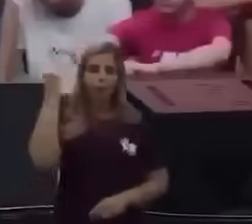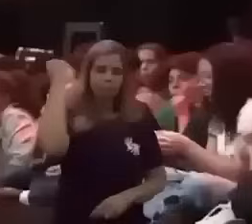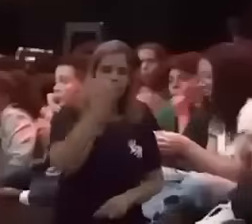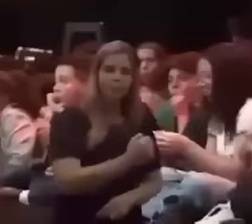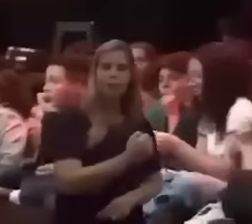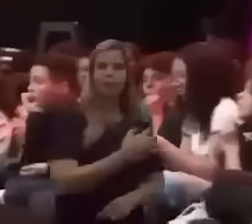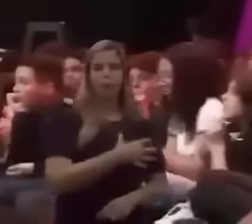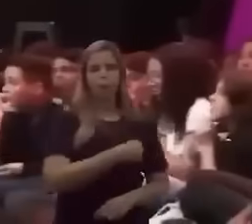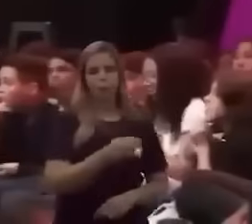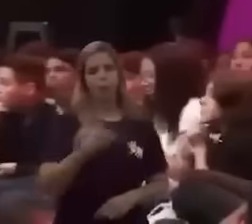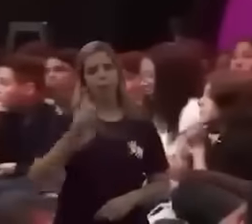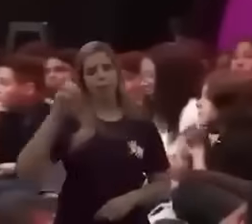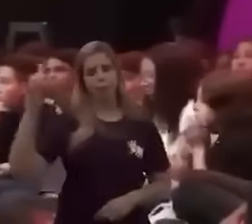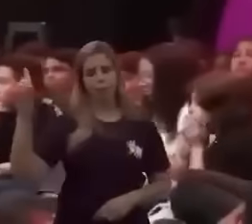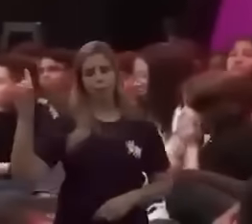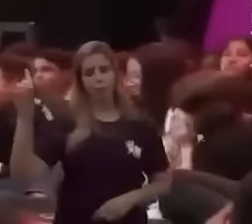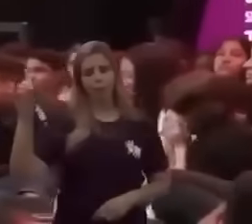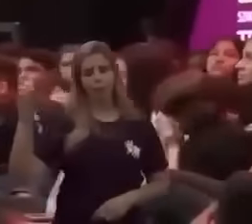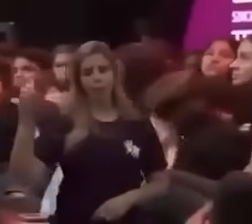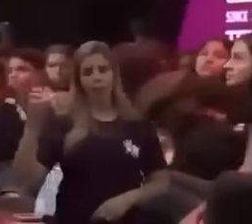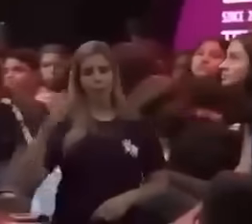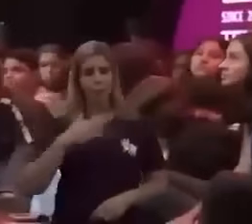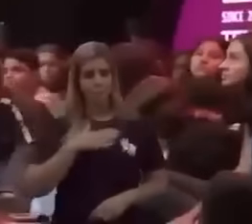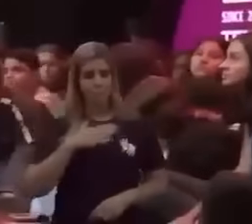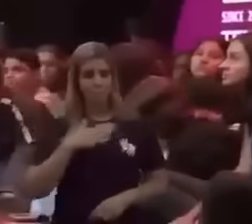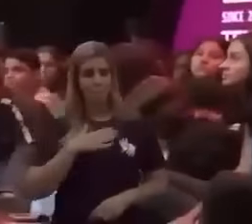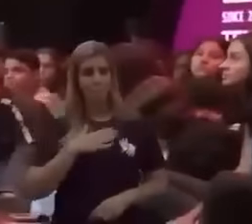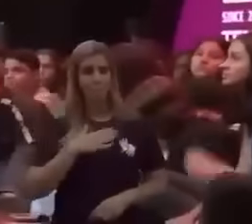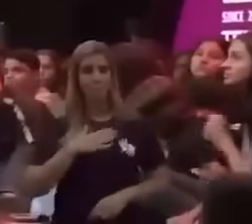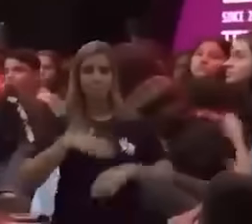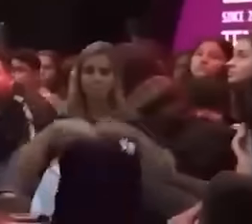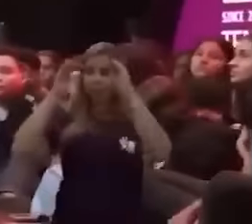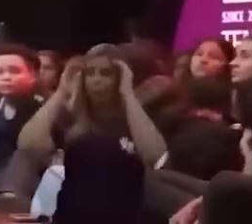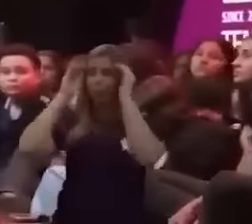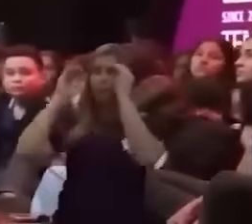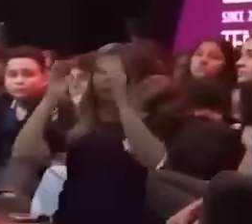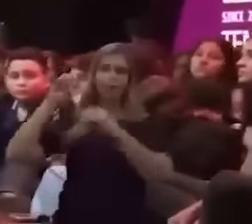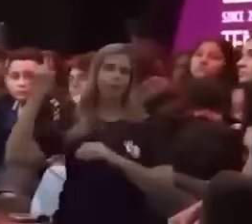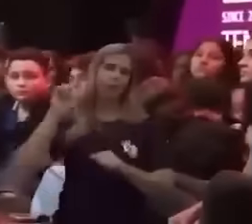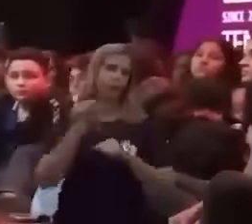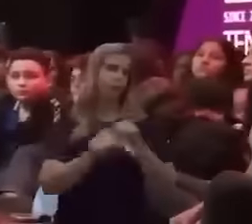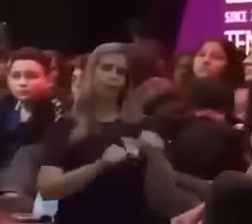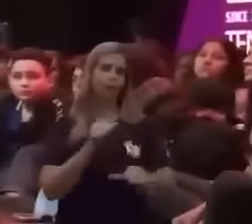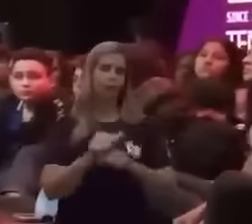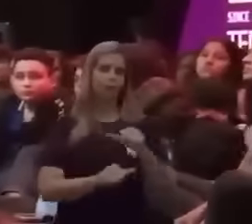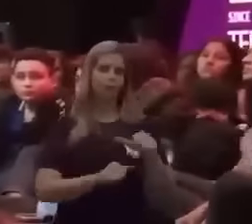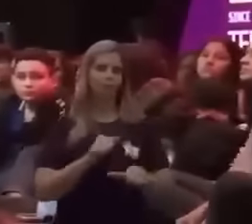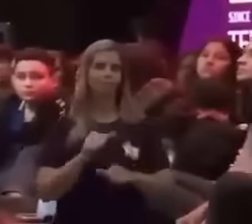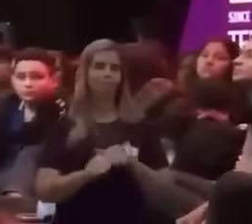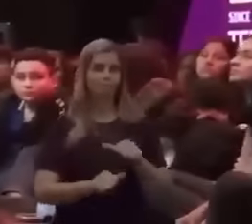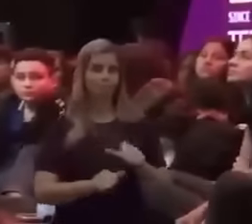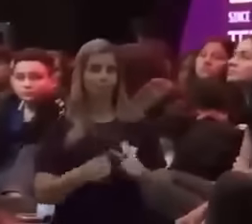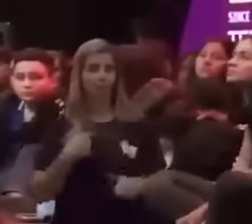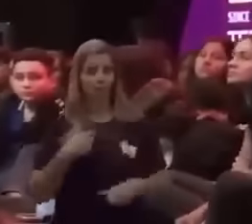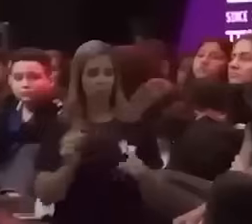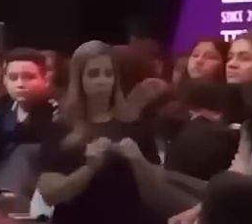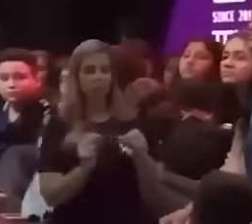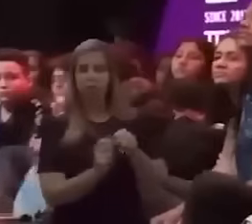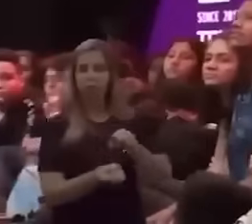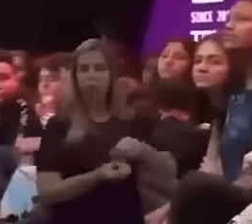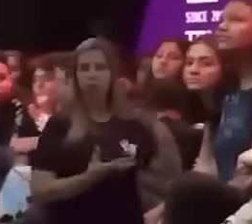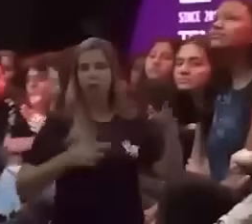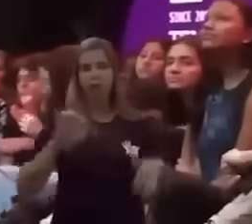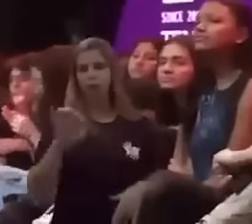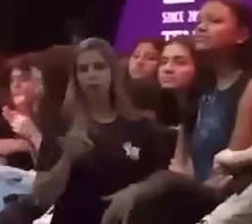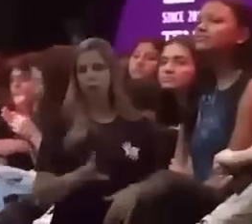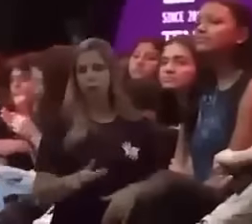agenda, não pensem vocês que eu desci do céu para ser apenas um operador de milagres, não pensem vocês que eu vim ao